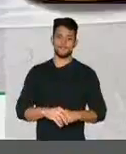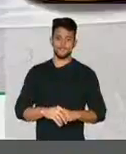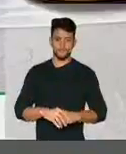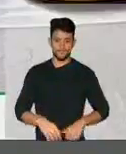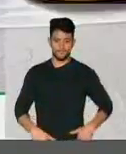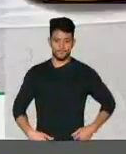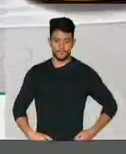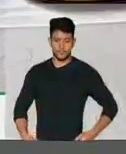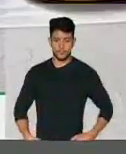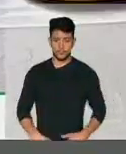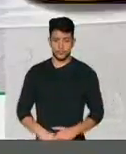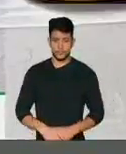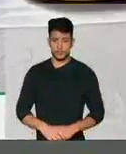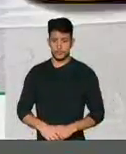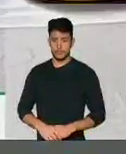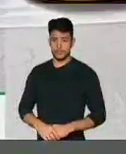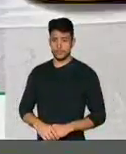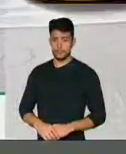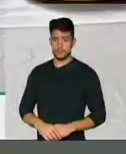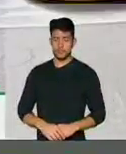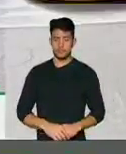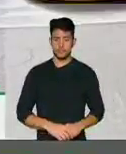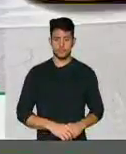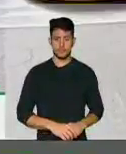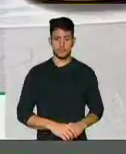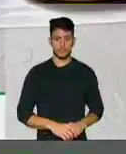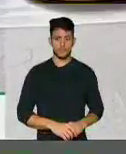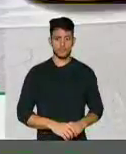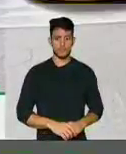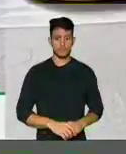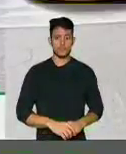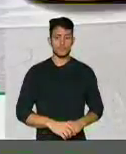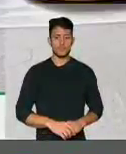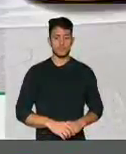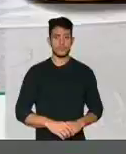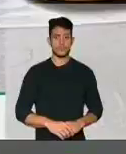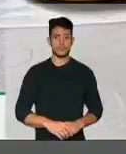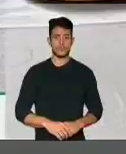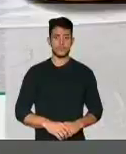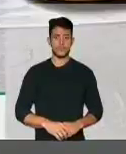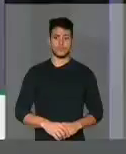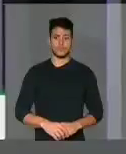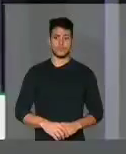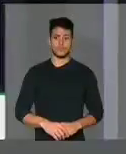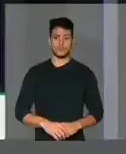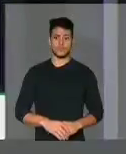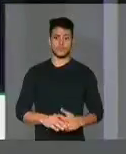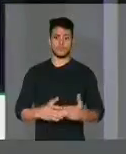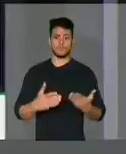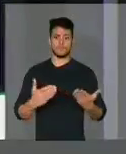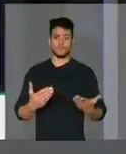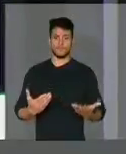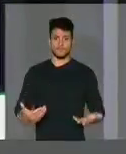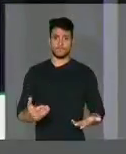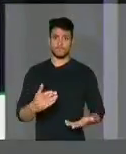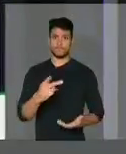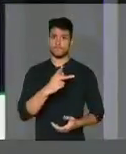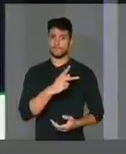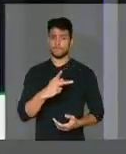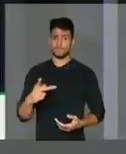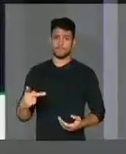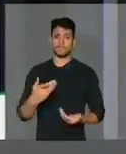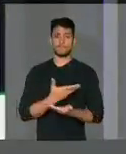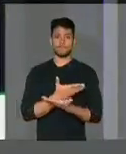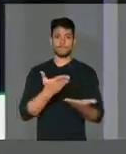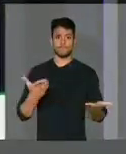Obrigado. Agora sim, pelo tempo regimental, deputado Luiz Carlos Raul. Senhor presidente, senhoras e